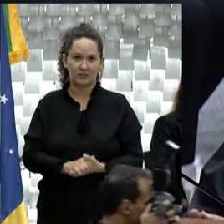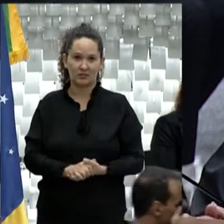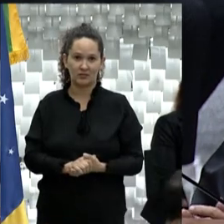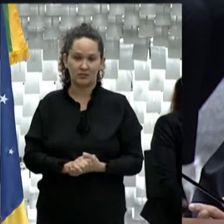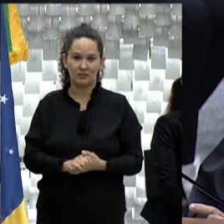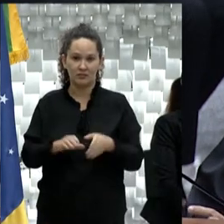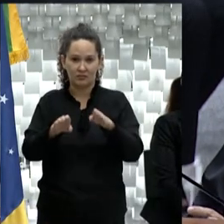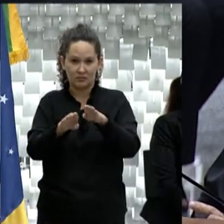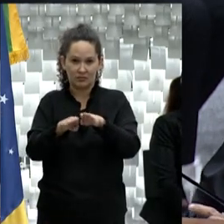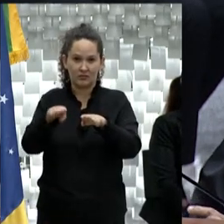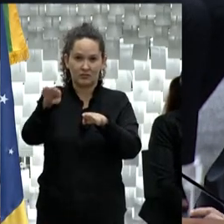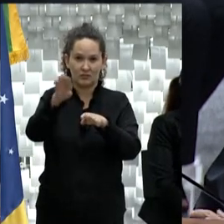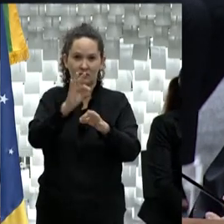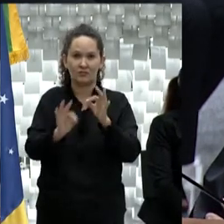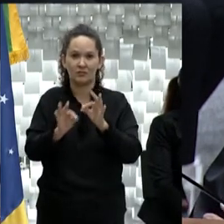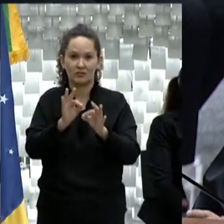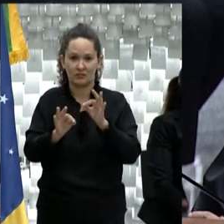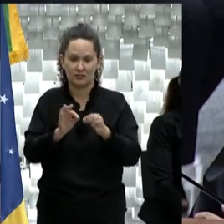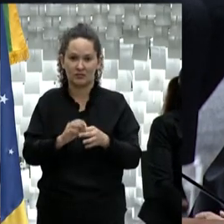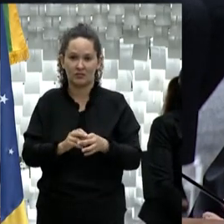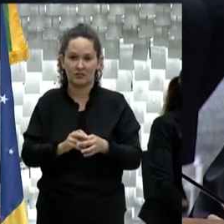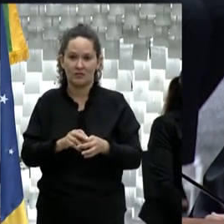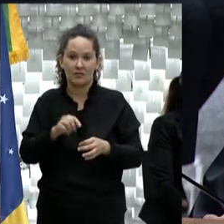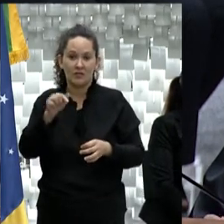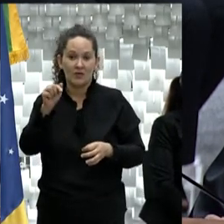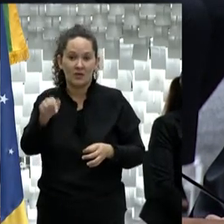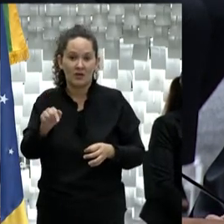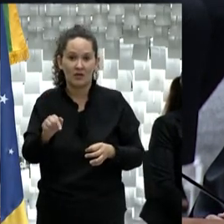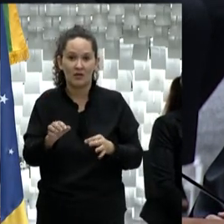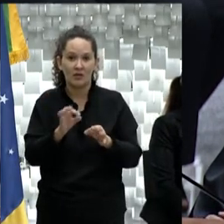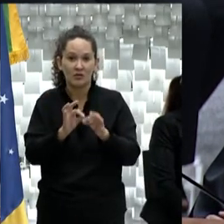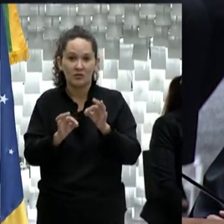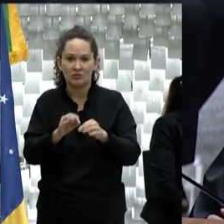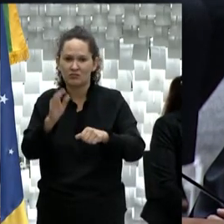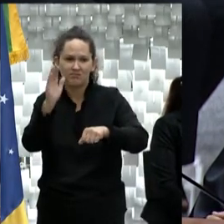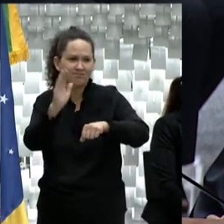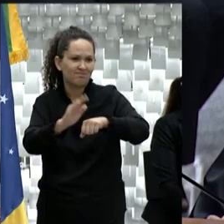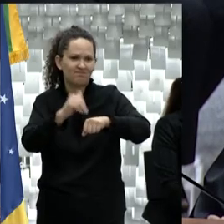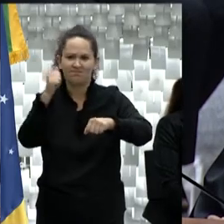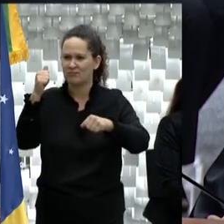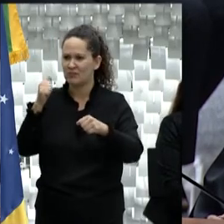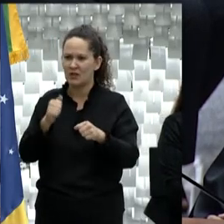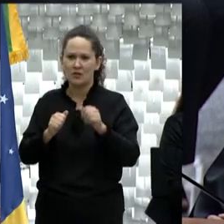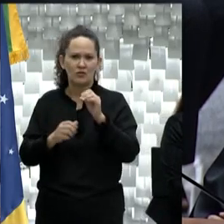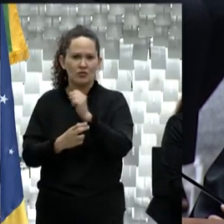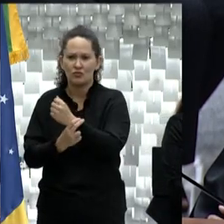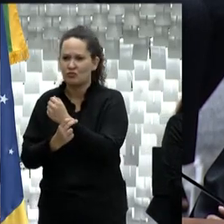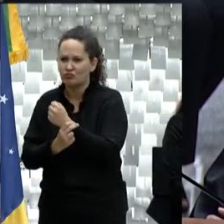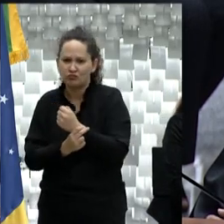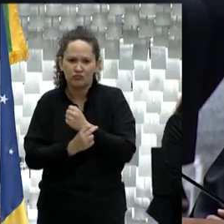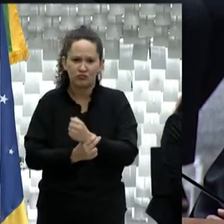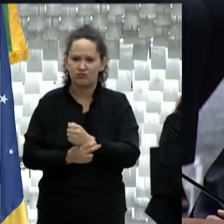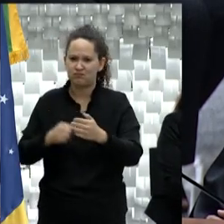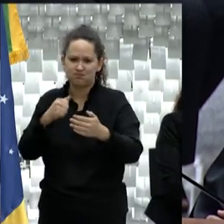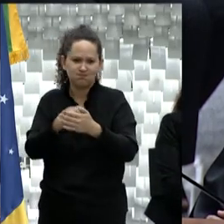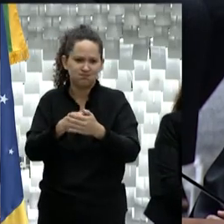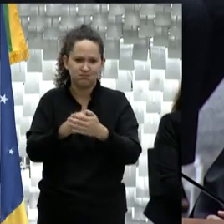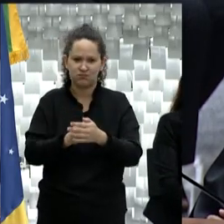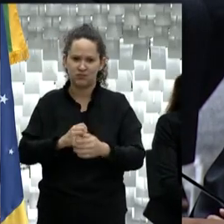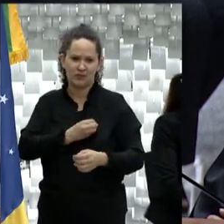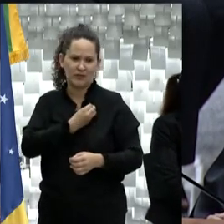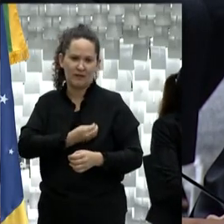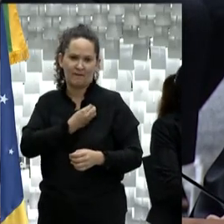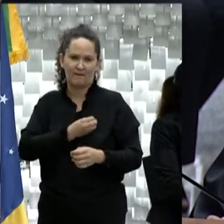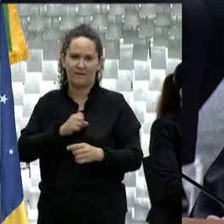o Superior Tribunal de Justiça é o tribunal que mais impacta a vida dos cidadãos em virtude da